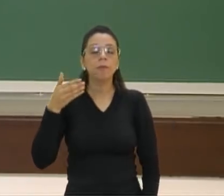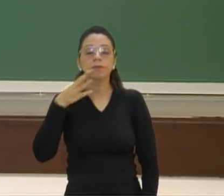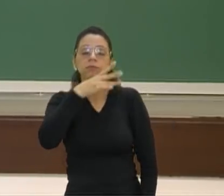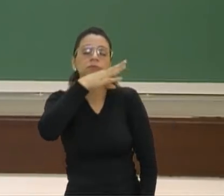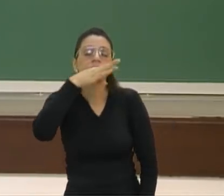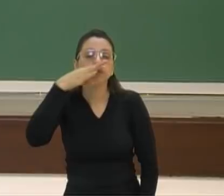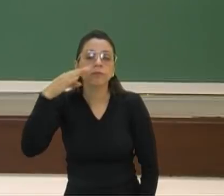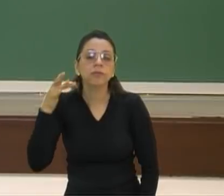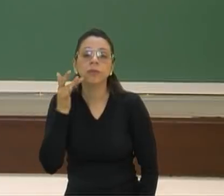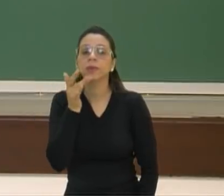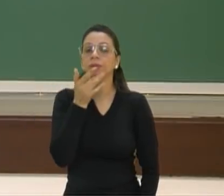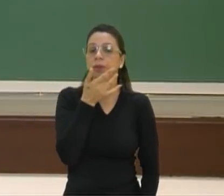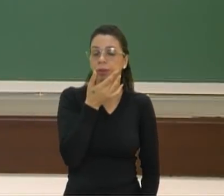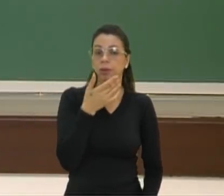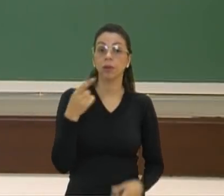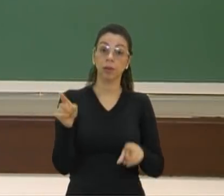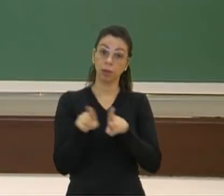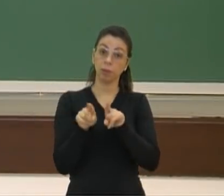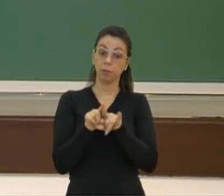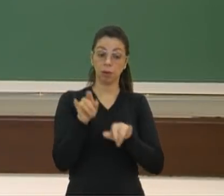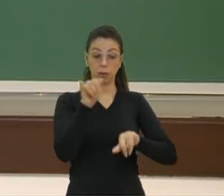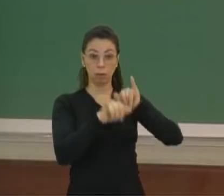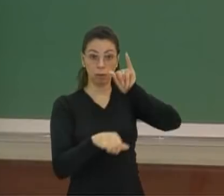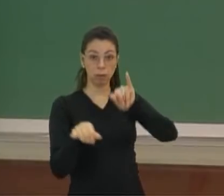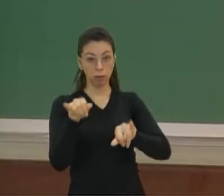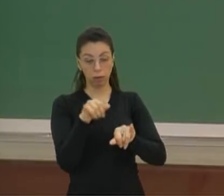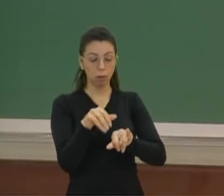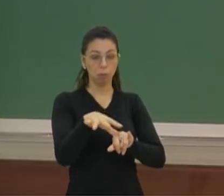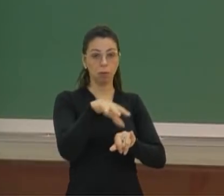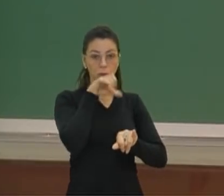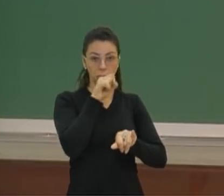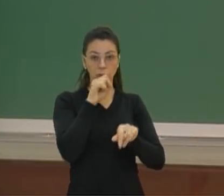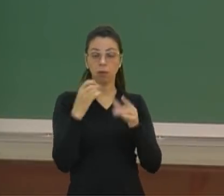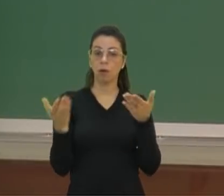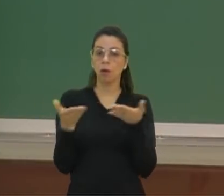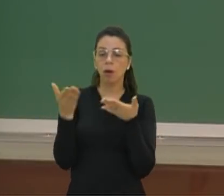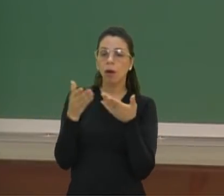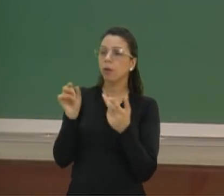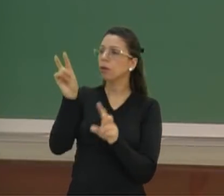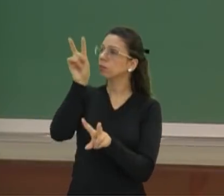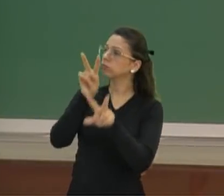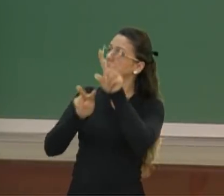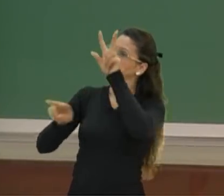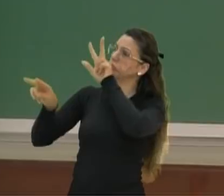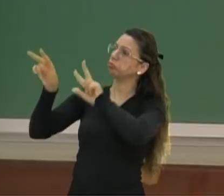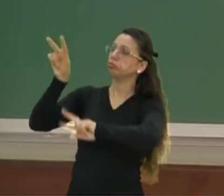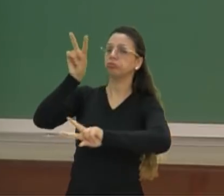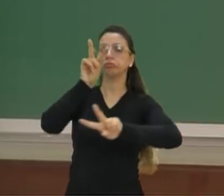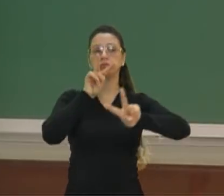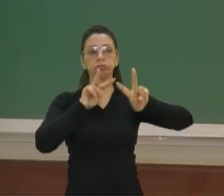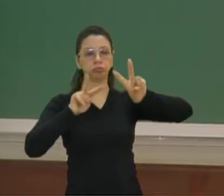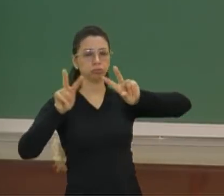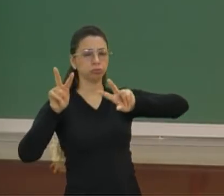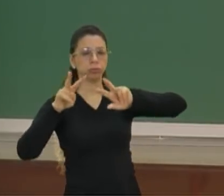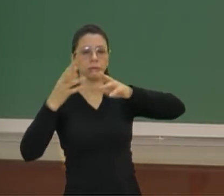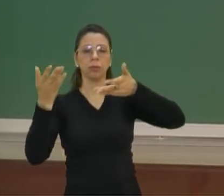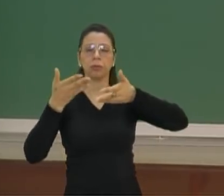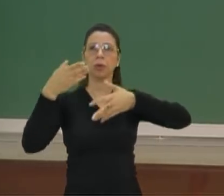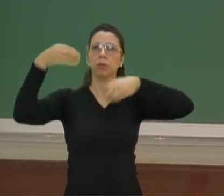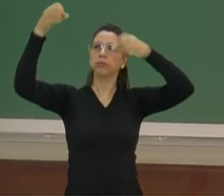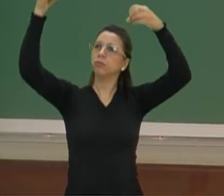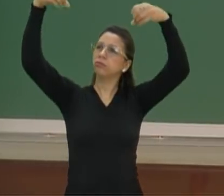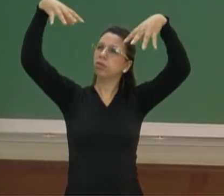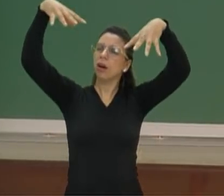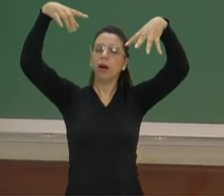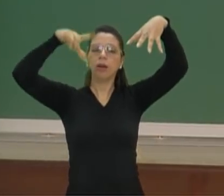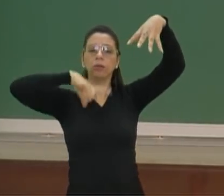delicioso, também é quimiorreceptor. Mas agora a gente vai falar da visão. Eu estou olhando, tem muita luz nessa